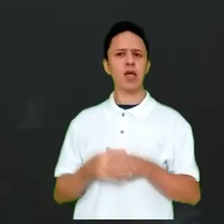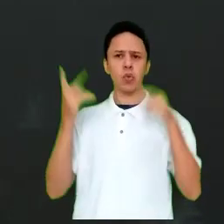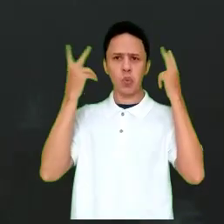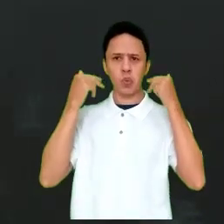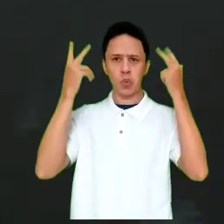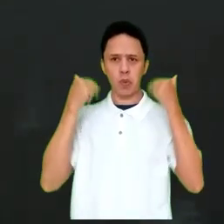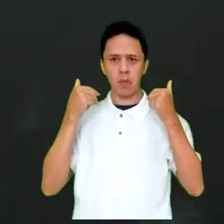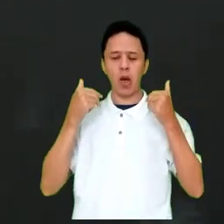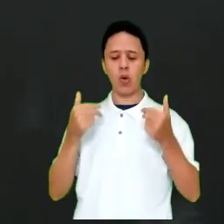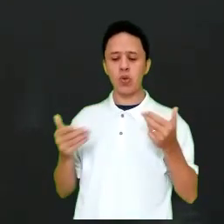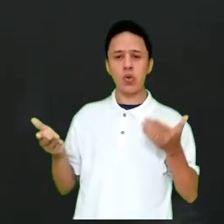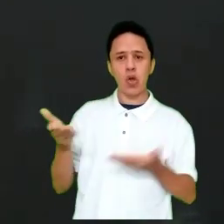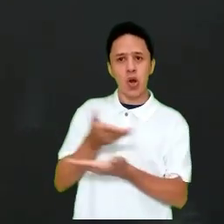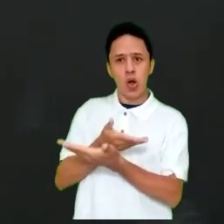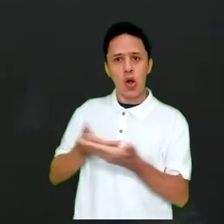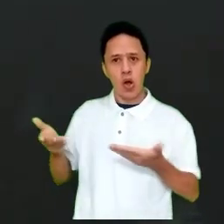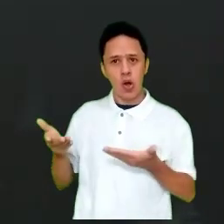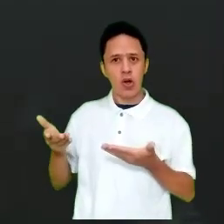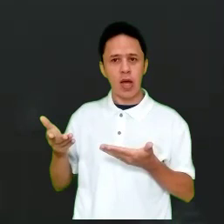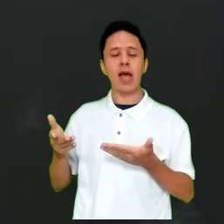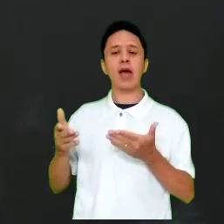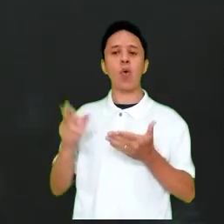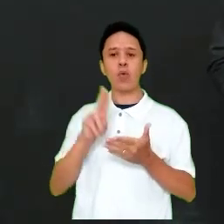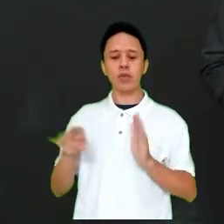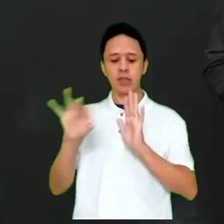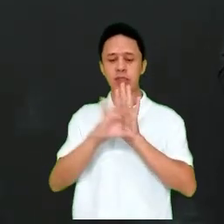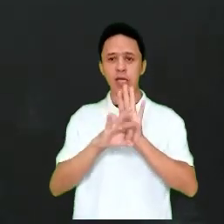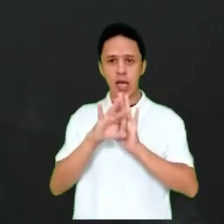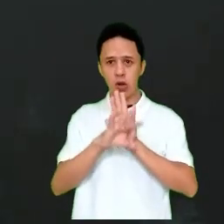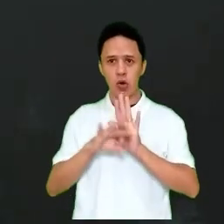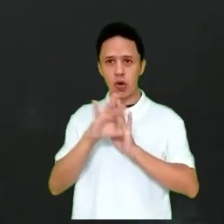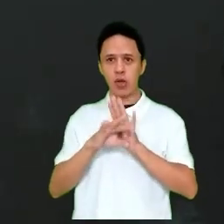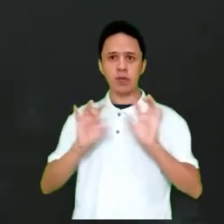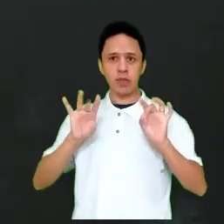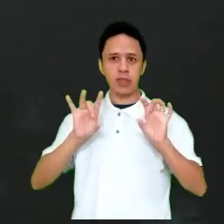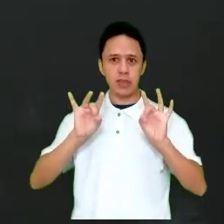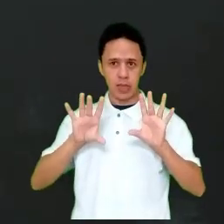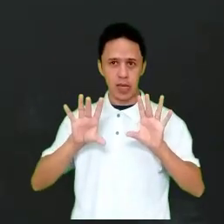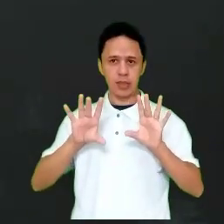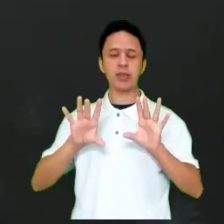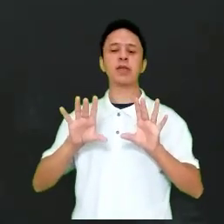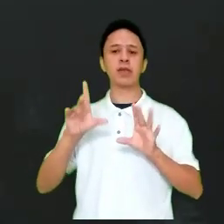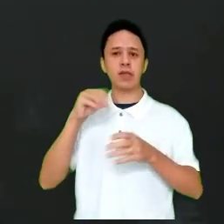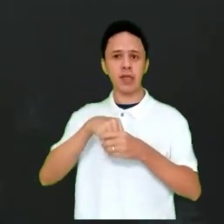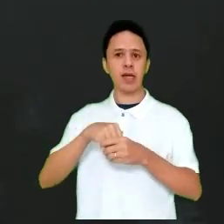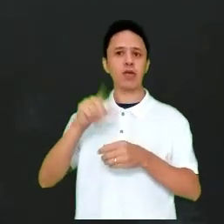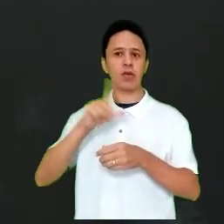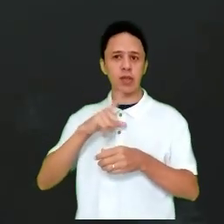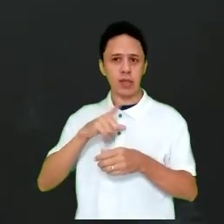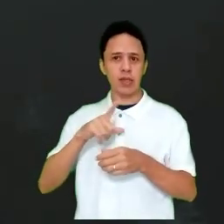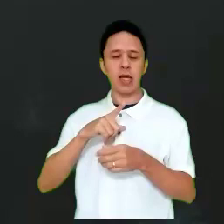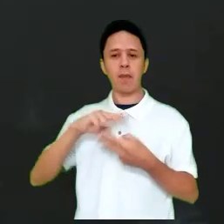É muito comum que essa troca seja a partir de células especializadas, células especiais que vão